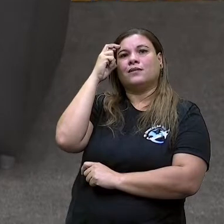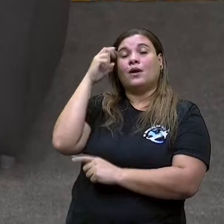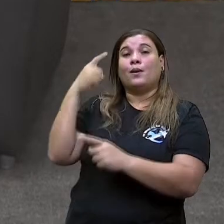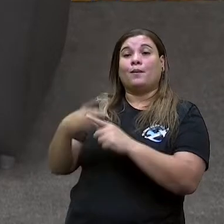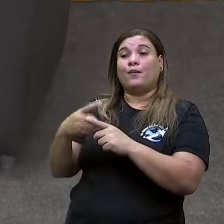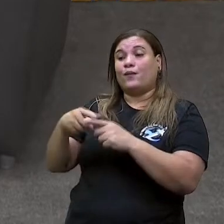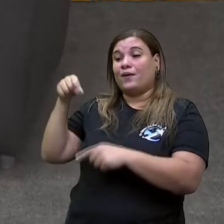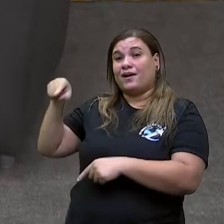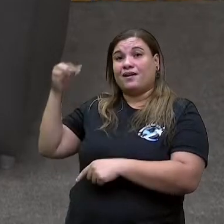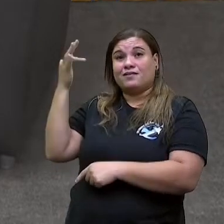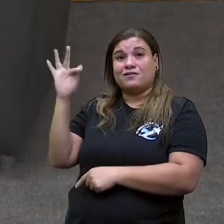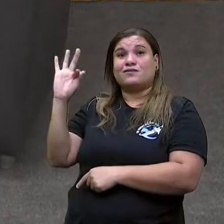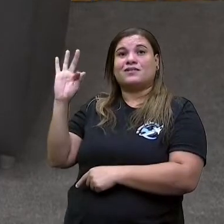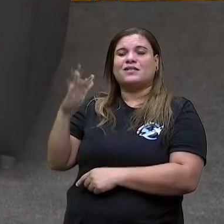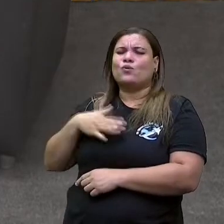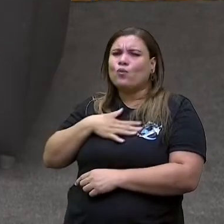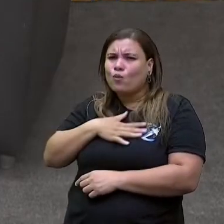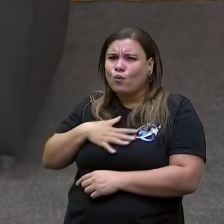leitura